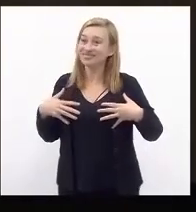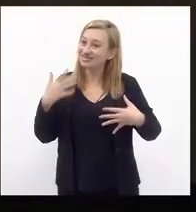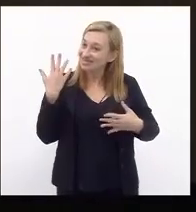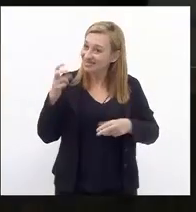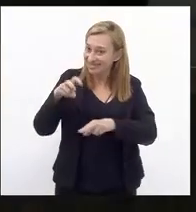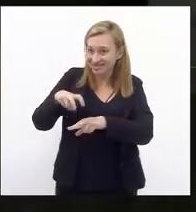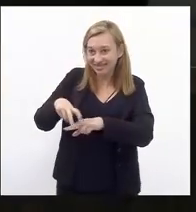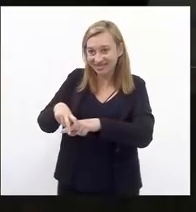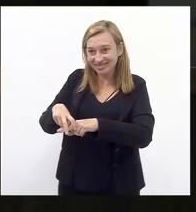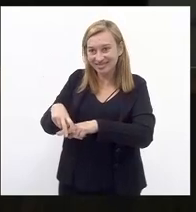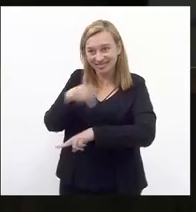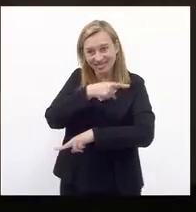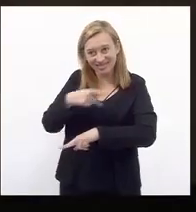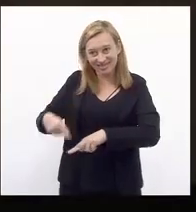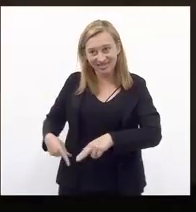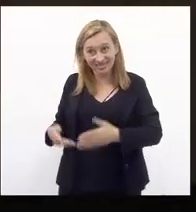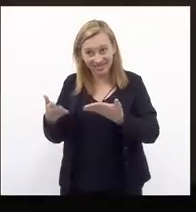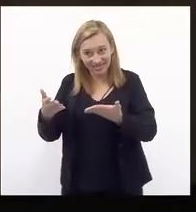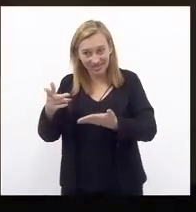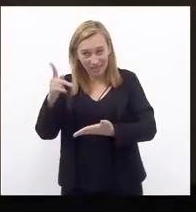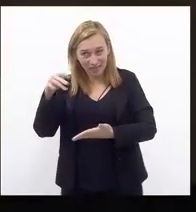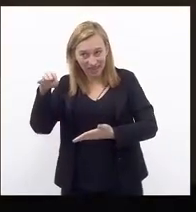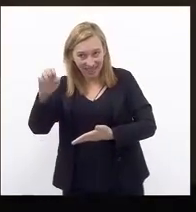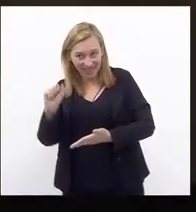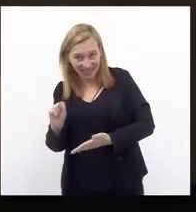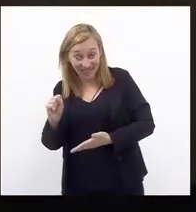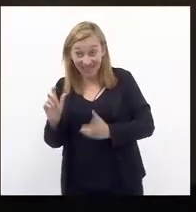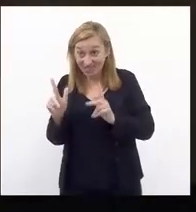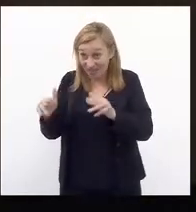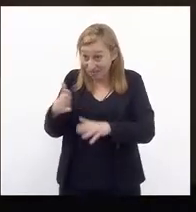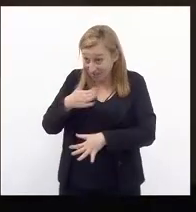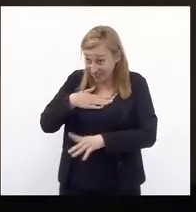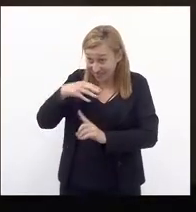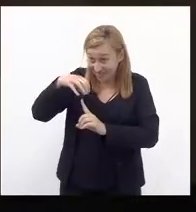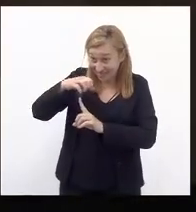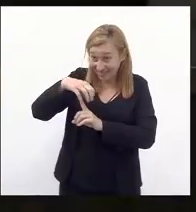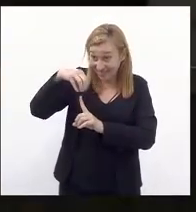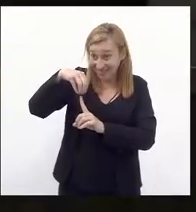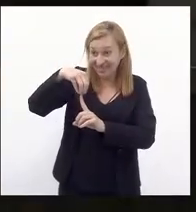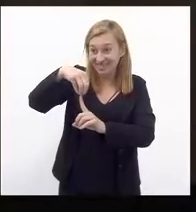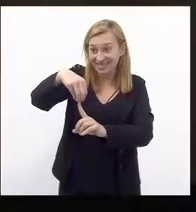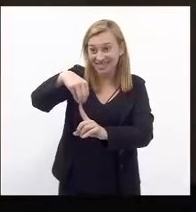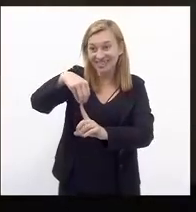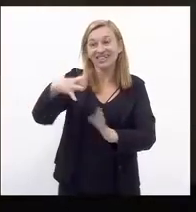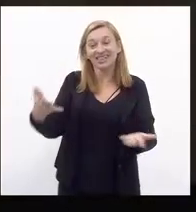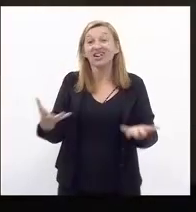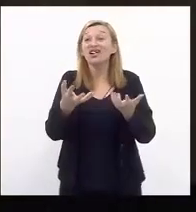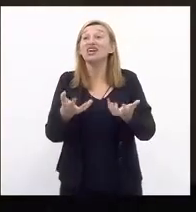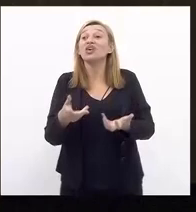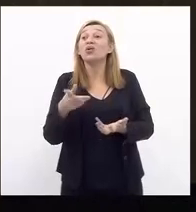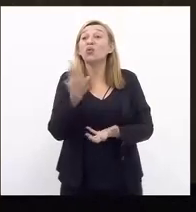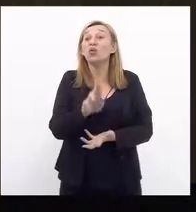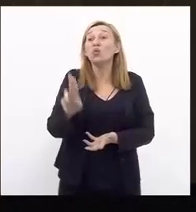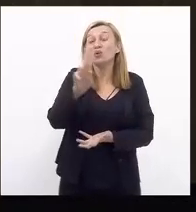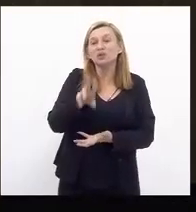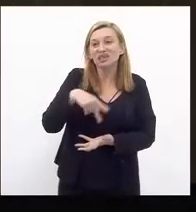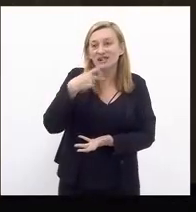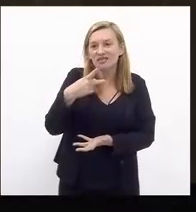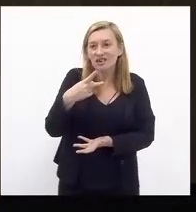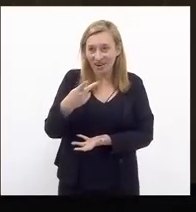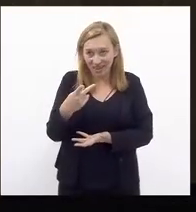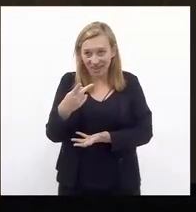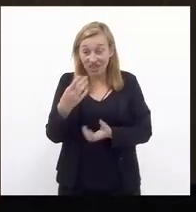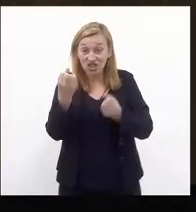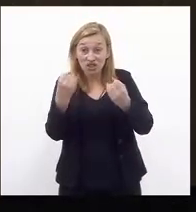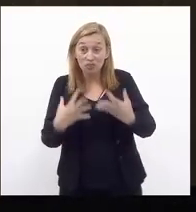vossa excelente está presidindo essa sessão paraquedista assim como eu e eu queria fazer o uso da palavra para declarar